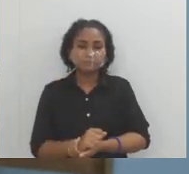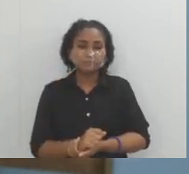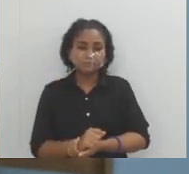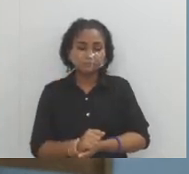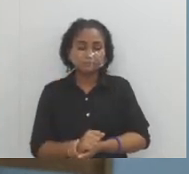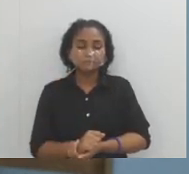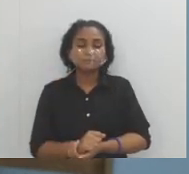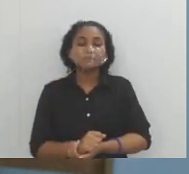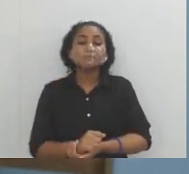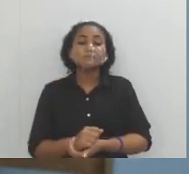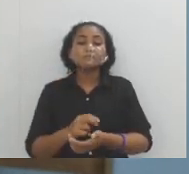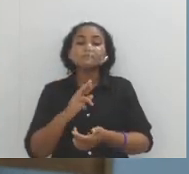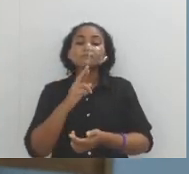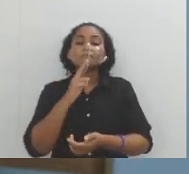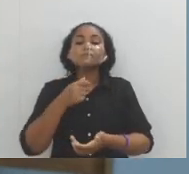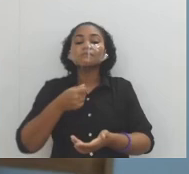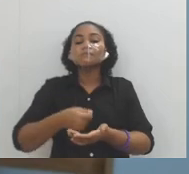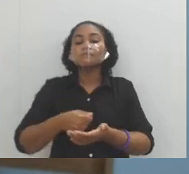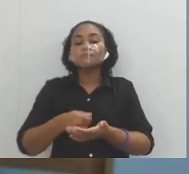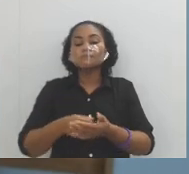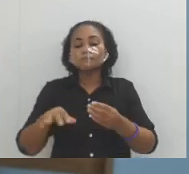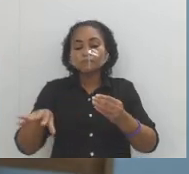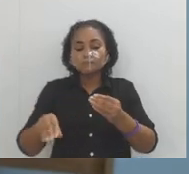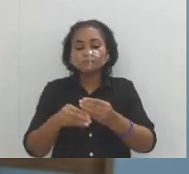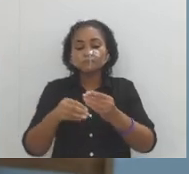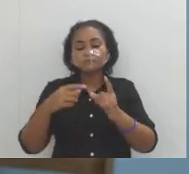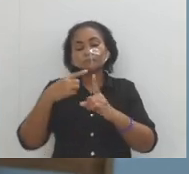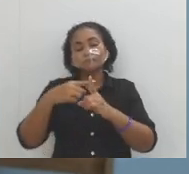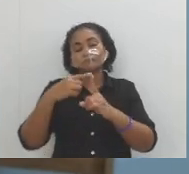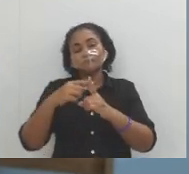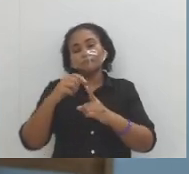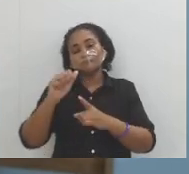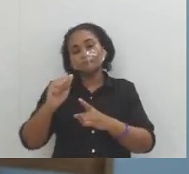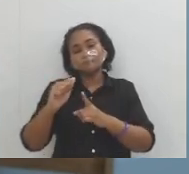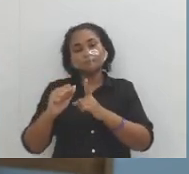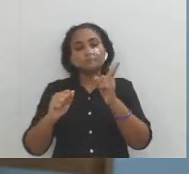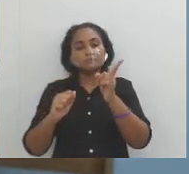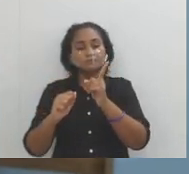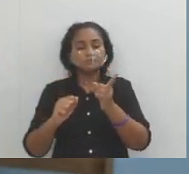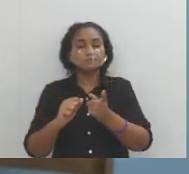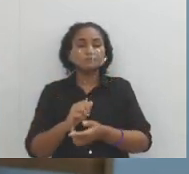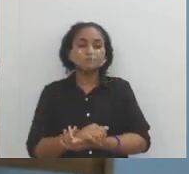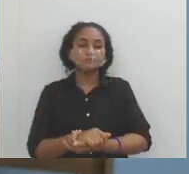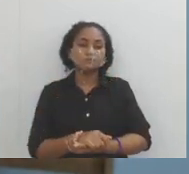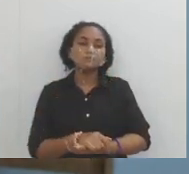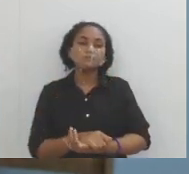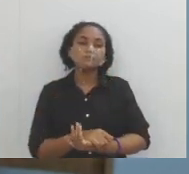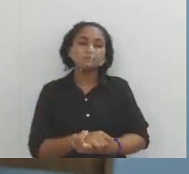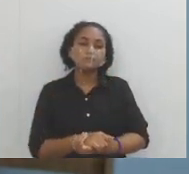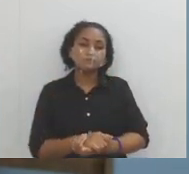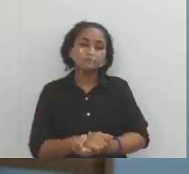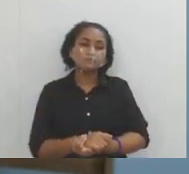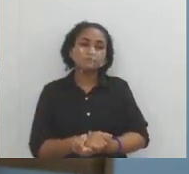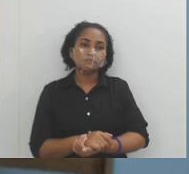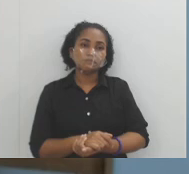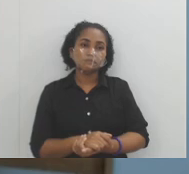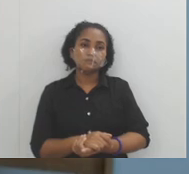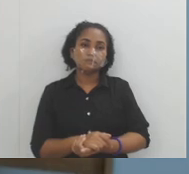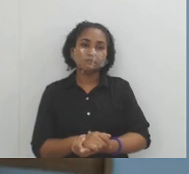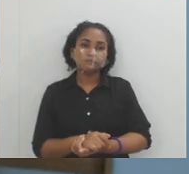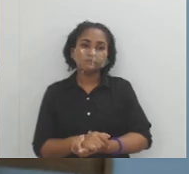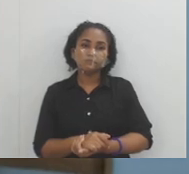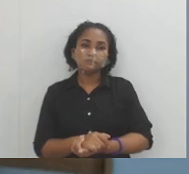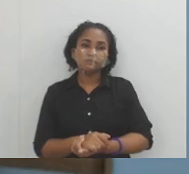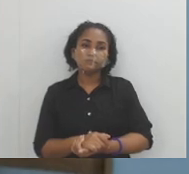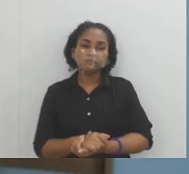verbo responder com o as, artigo de pessoas, tá certo?